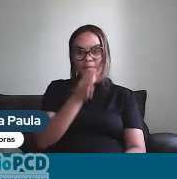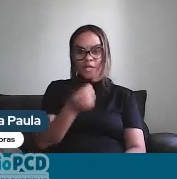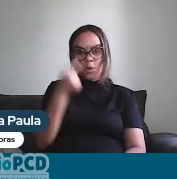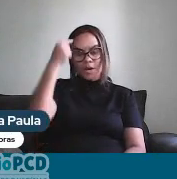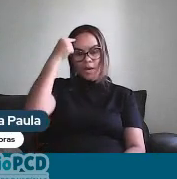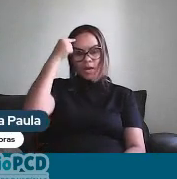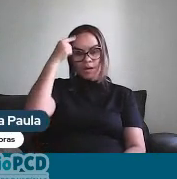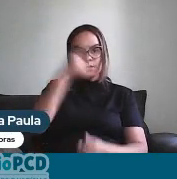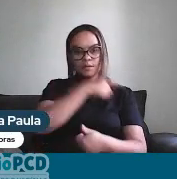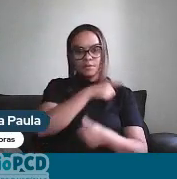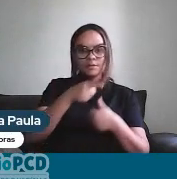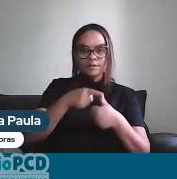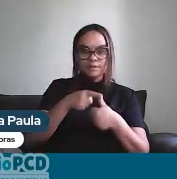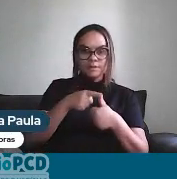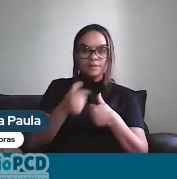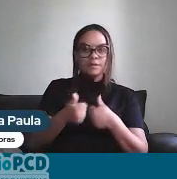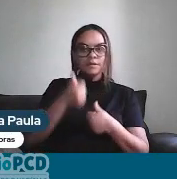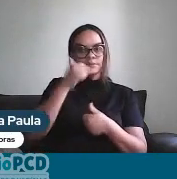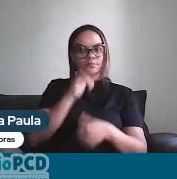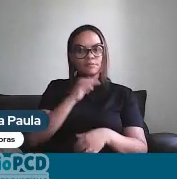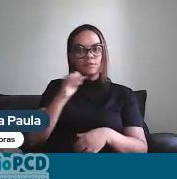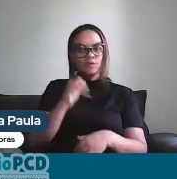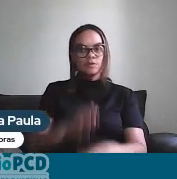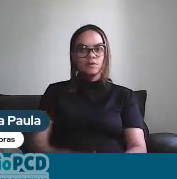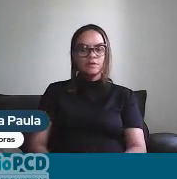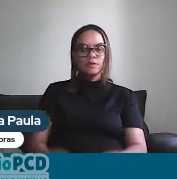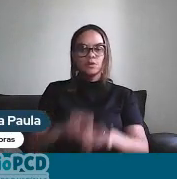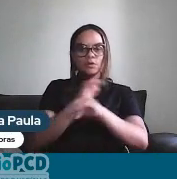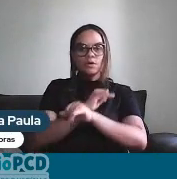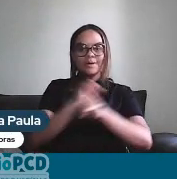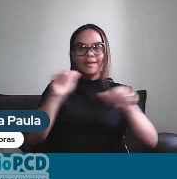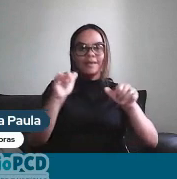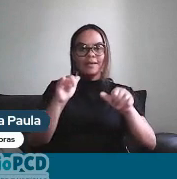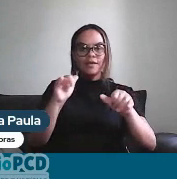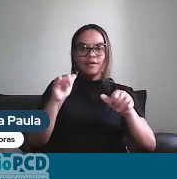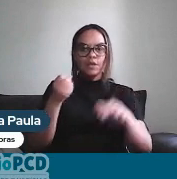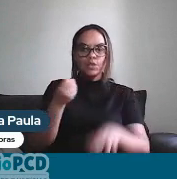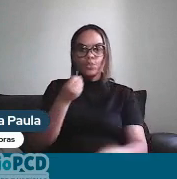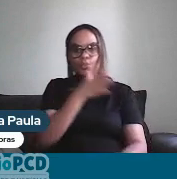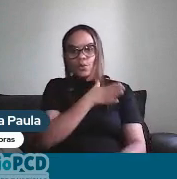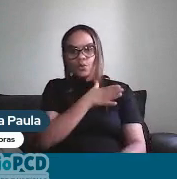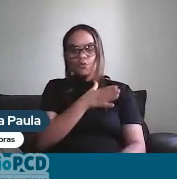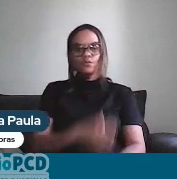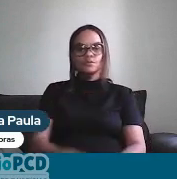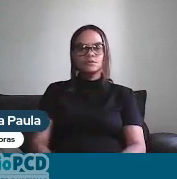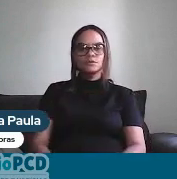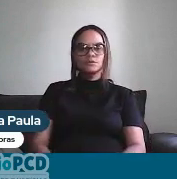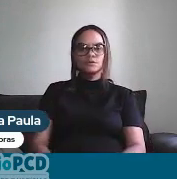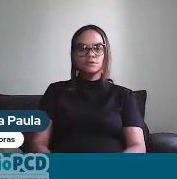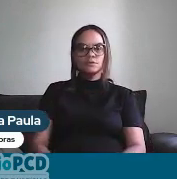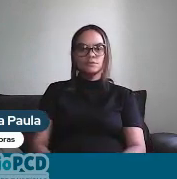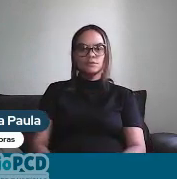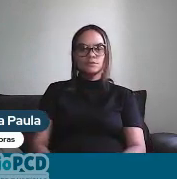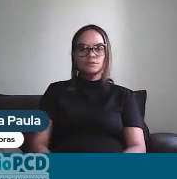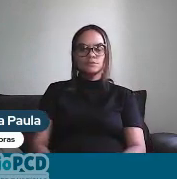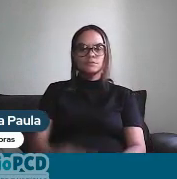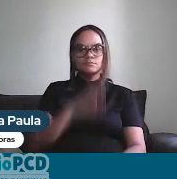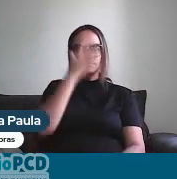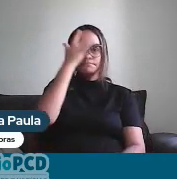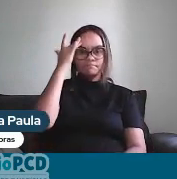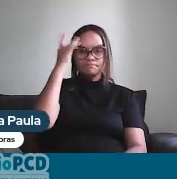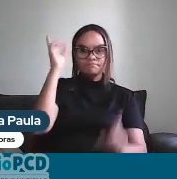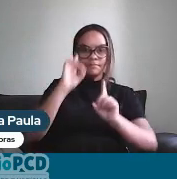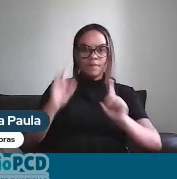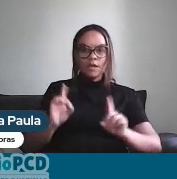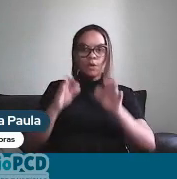que eu gostaria de ressaltar é o que foi divulgado é algo novo. É o módulo sobre pessoas com